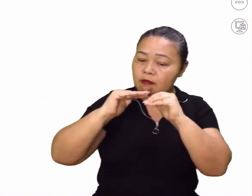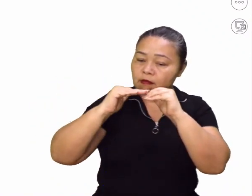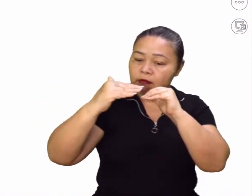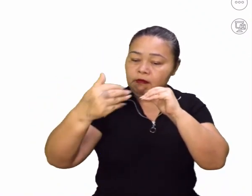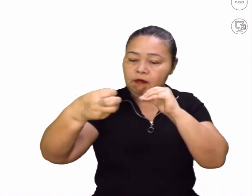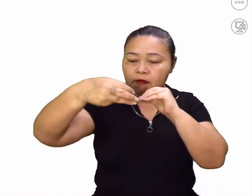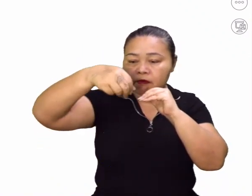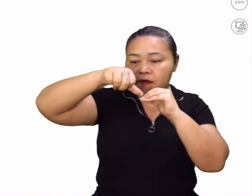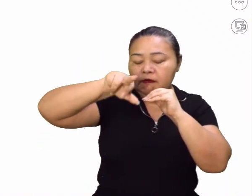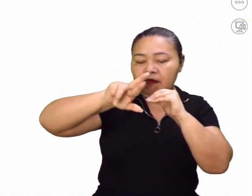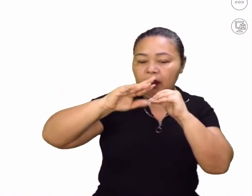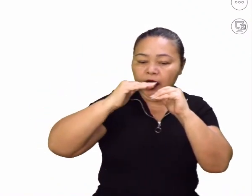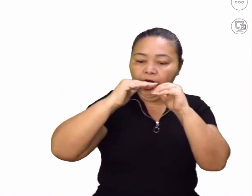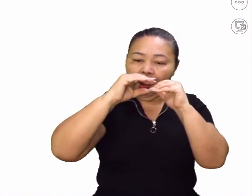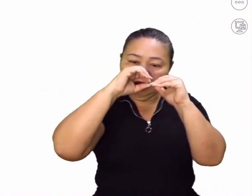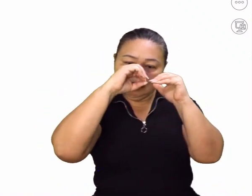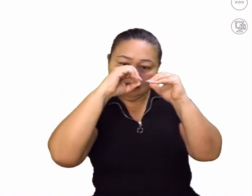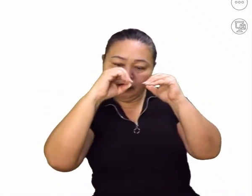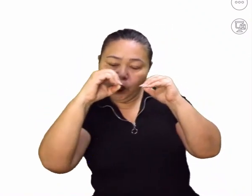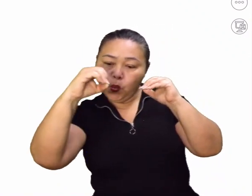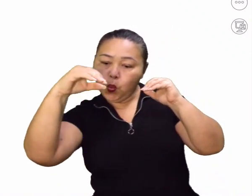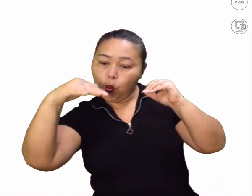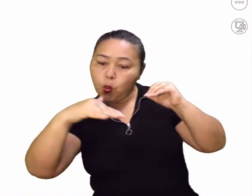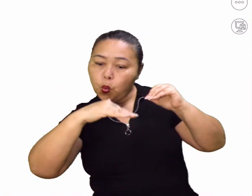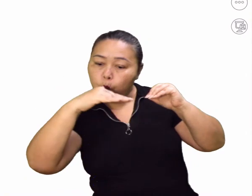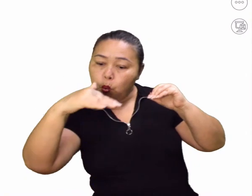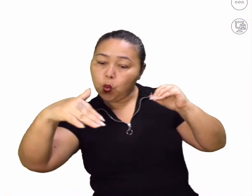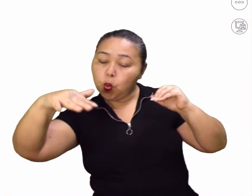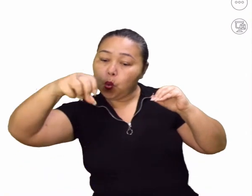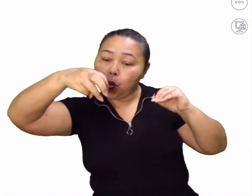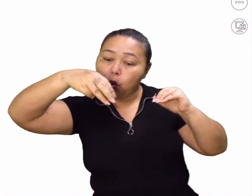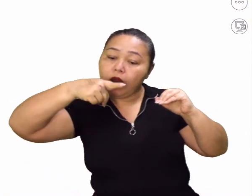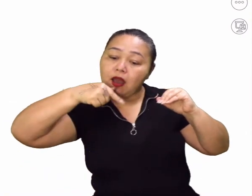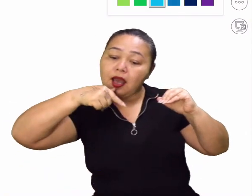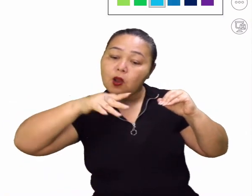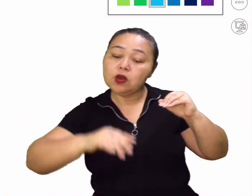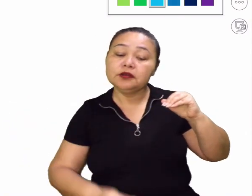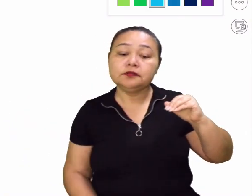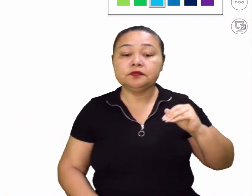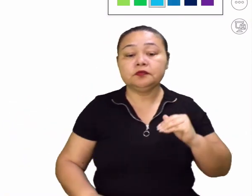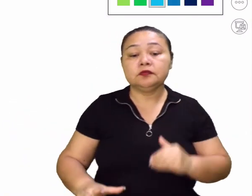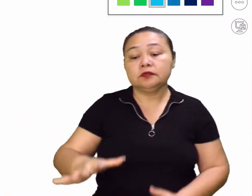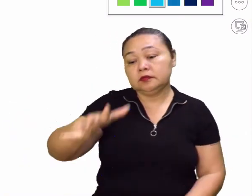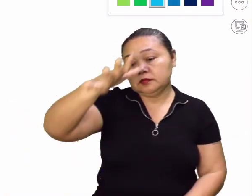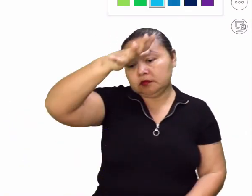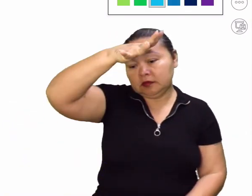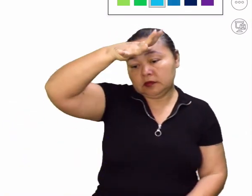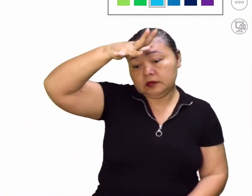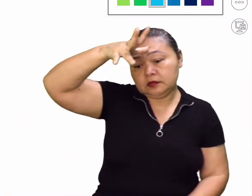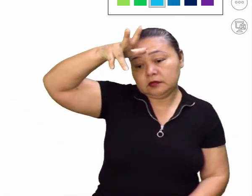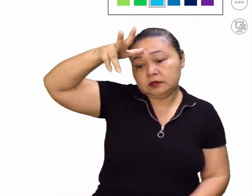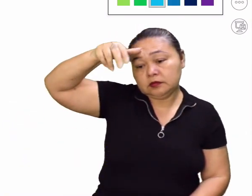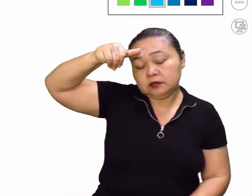mar. É o 0. Então, ó, a Amazônia... Vou mudar de cor aqui, tá, Rogério? Sim, vamos lá. Vou botar aqui